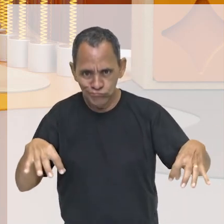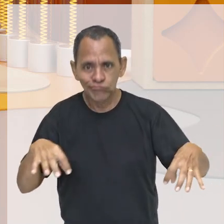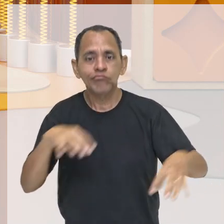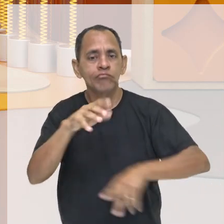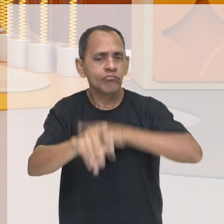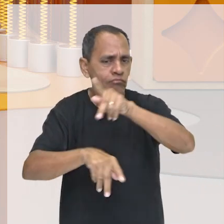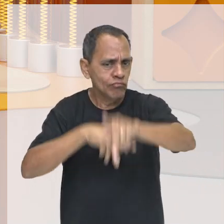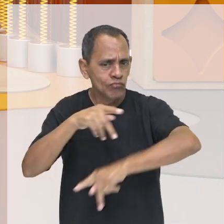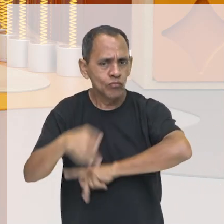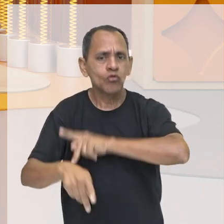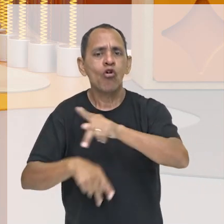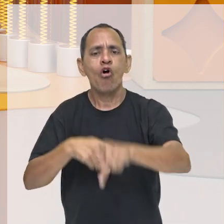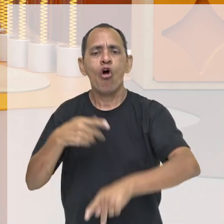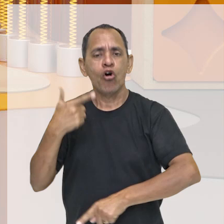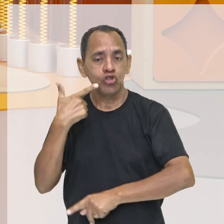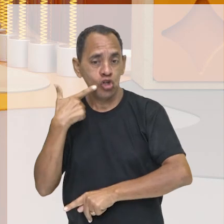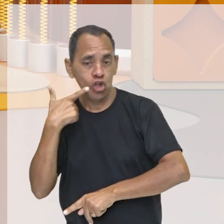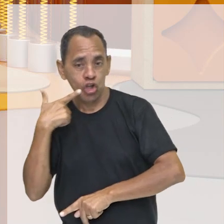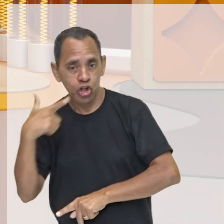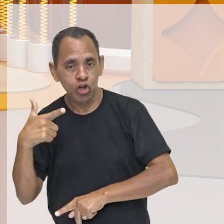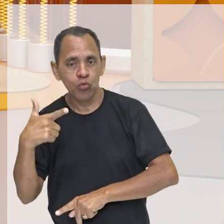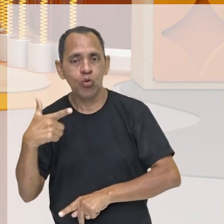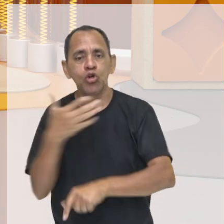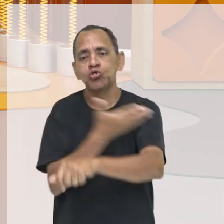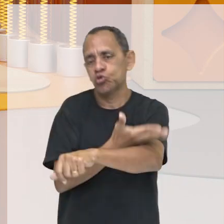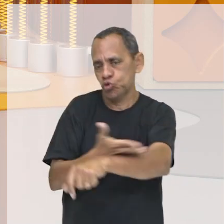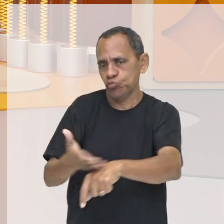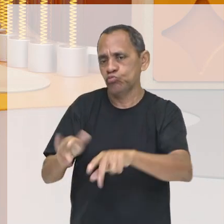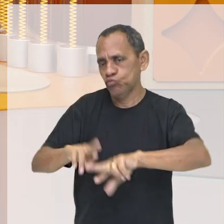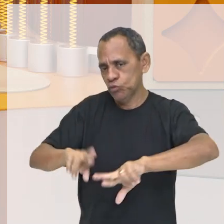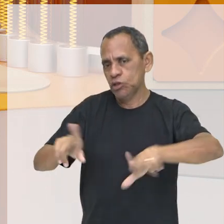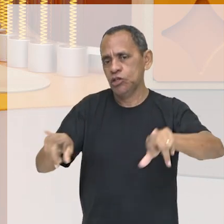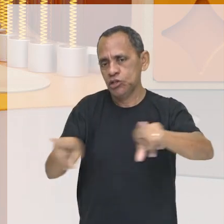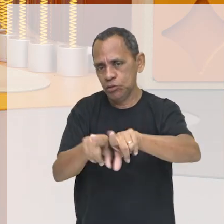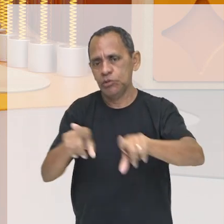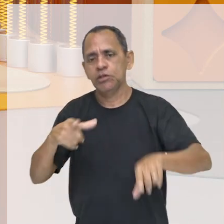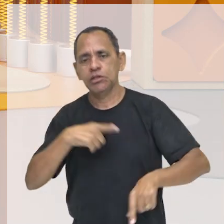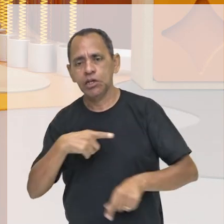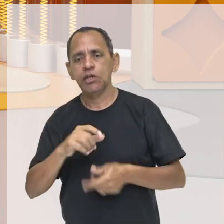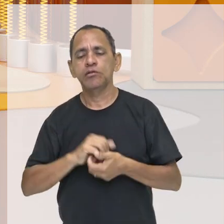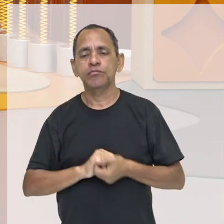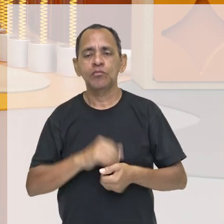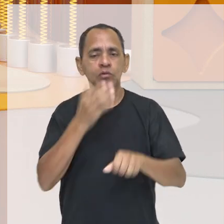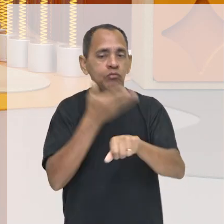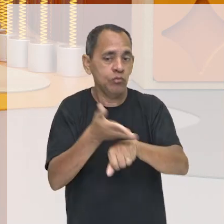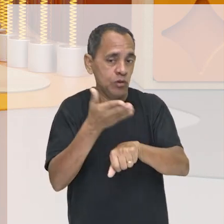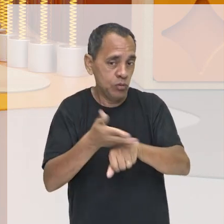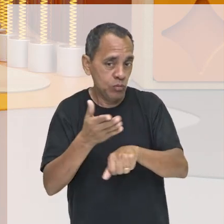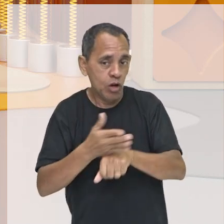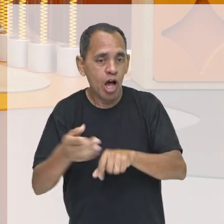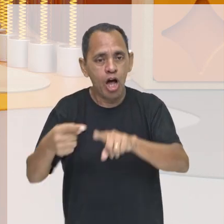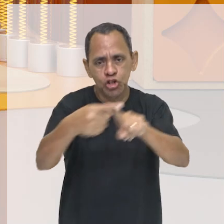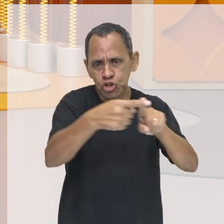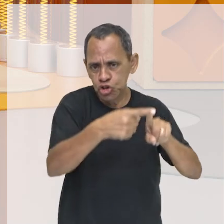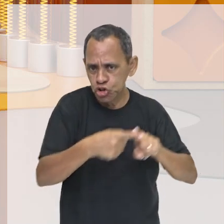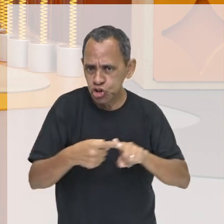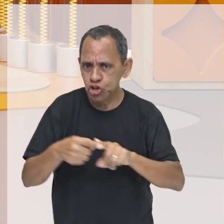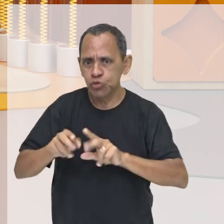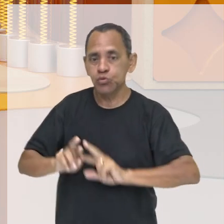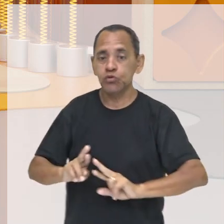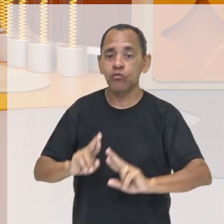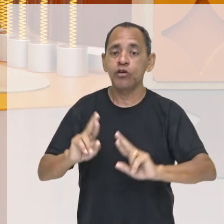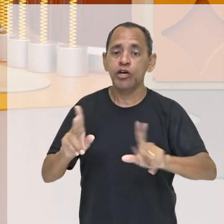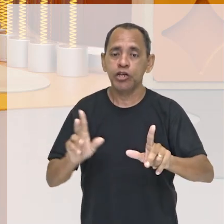costumes diferentes, tá? Então há ali uma identidade bastante clara, né? São duas formas diferentes ali